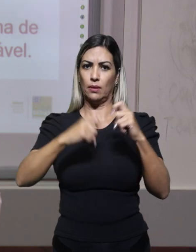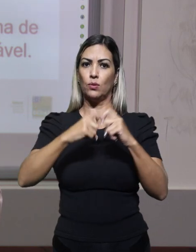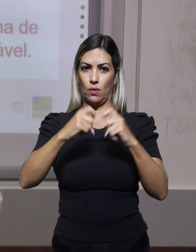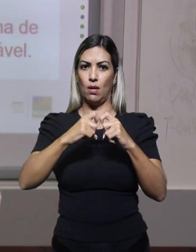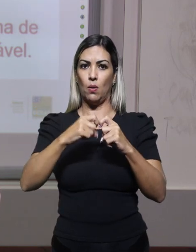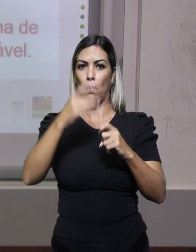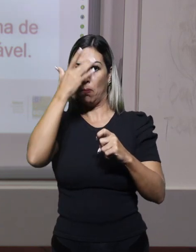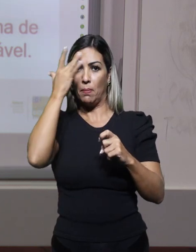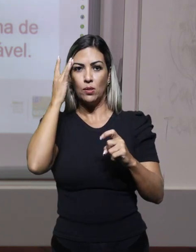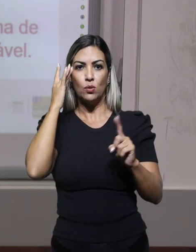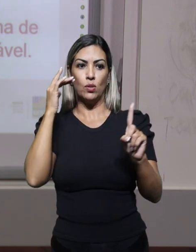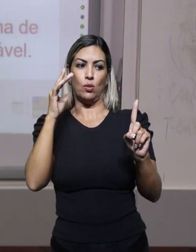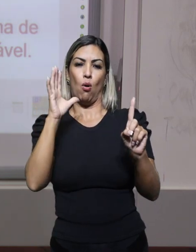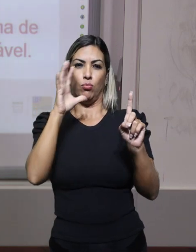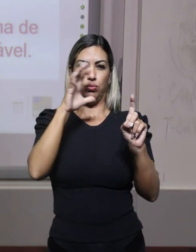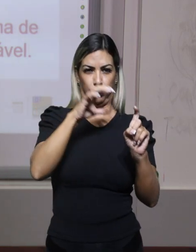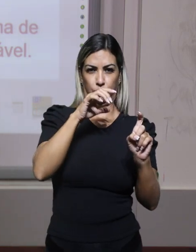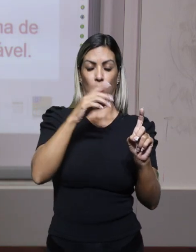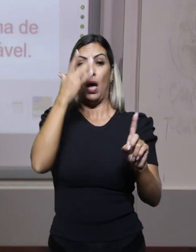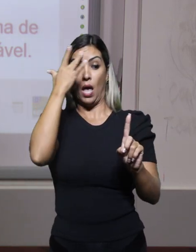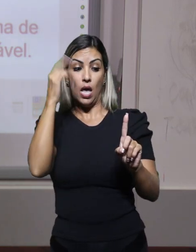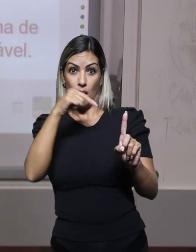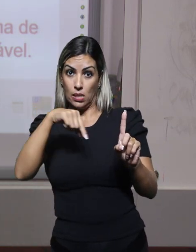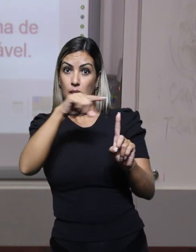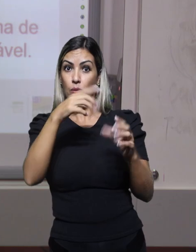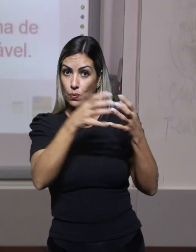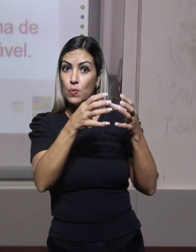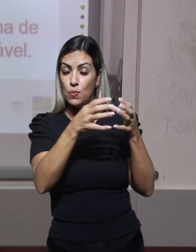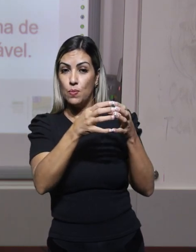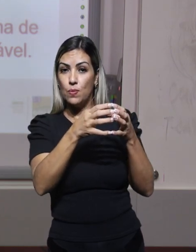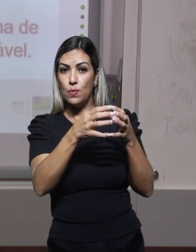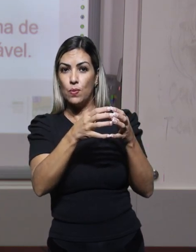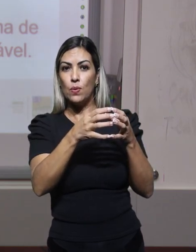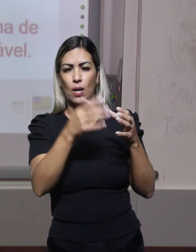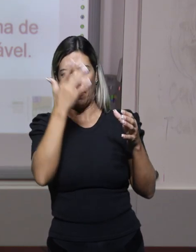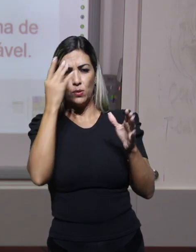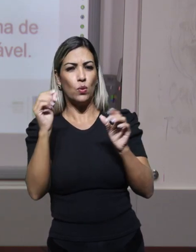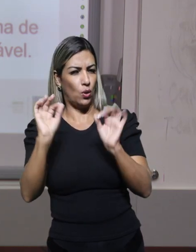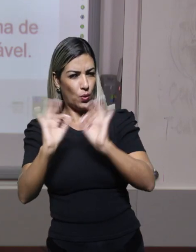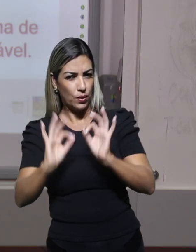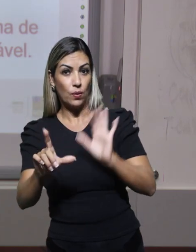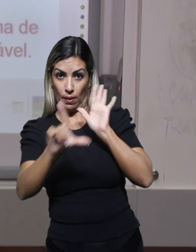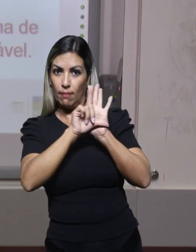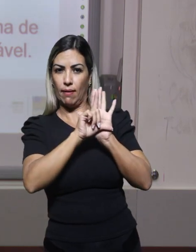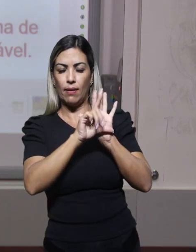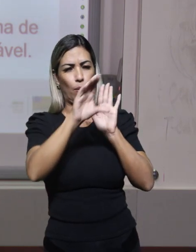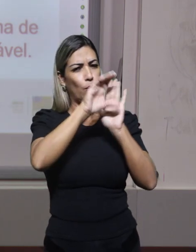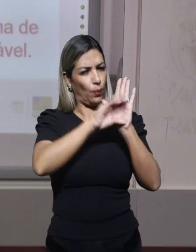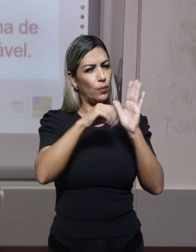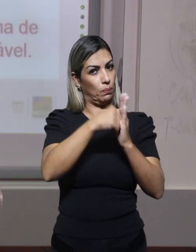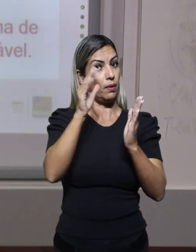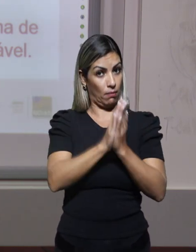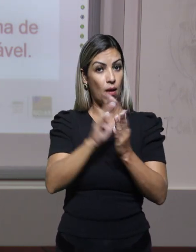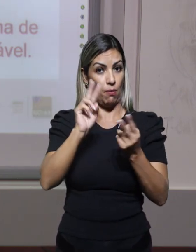contra vulneráveis. Os vulneráveis são pessoas que o legislador, que quem fez a lei, quem fez o